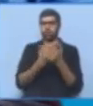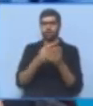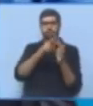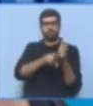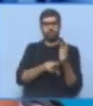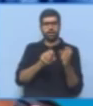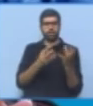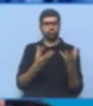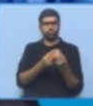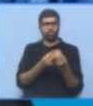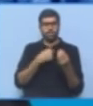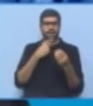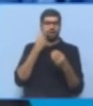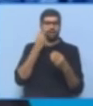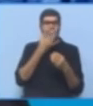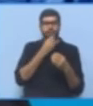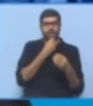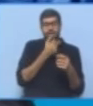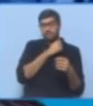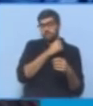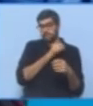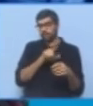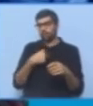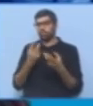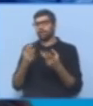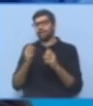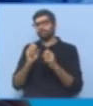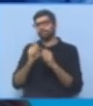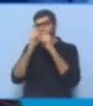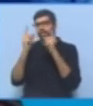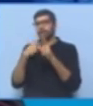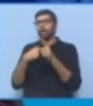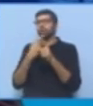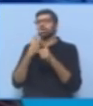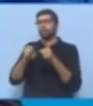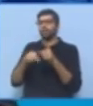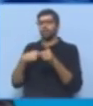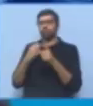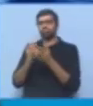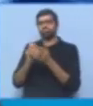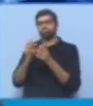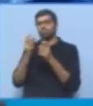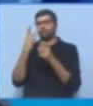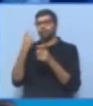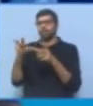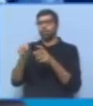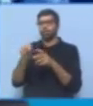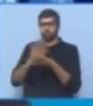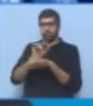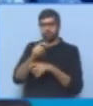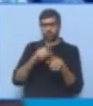vida velha que não interessava, e ressuscitamos para a vida nova. Por isso é que é na Páscoa, na Vigília Pascal, morte e ressurreição. E nessa Vigília